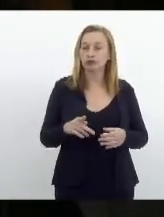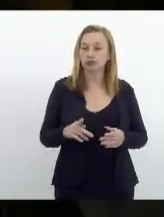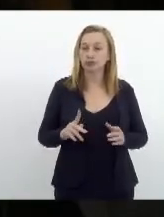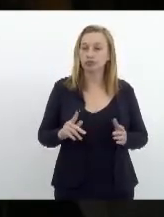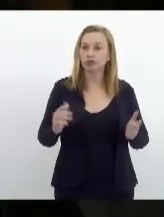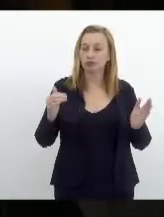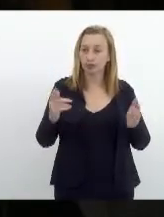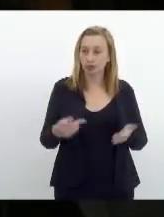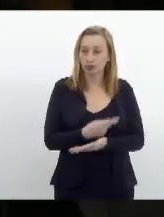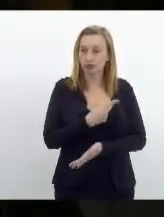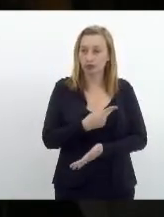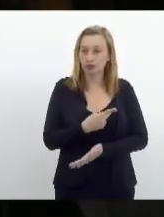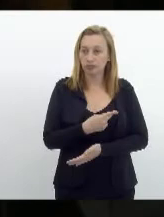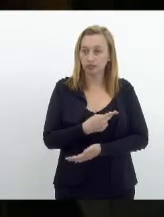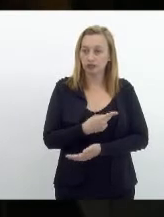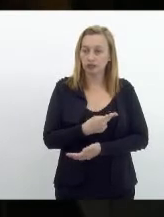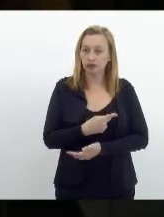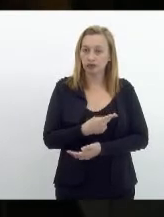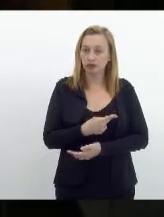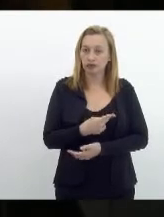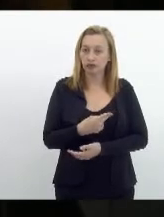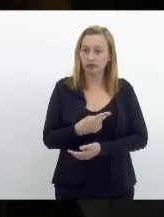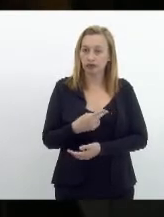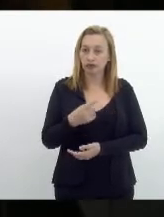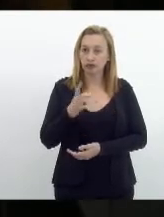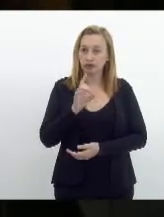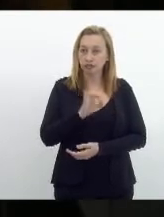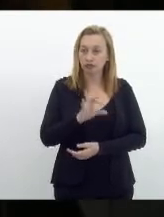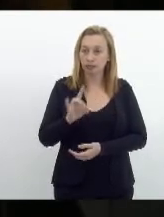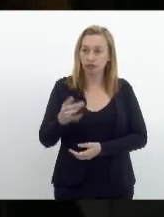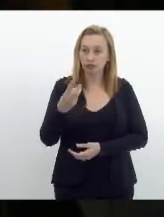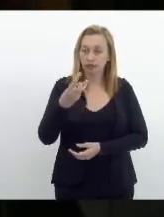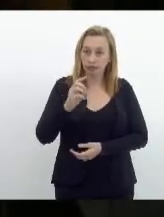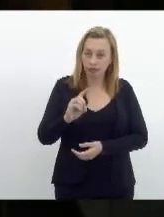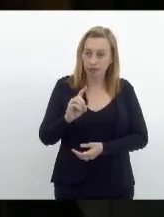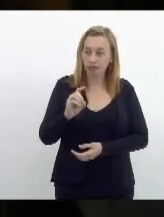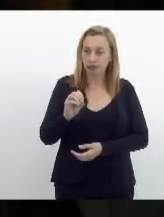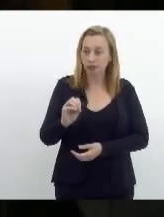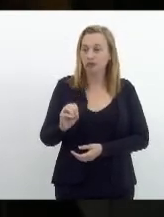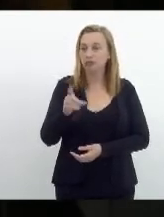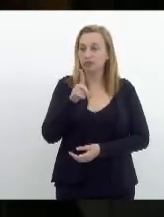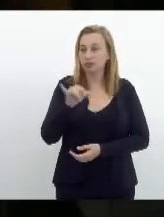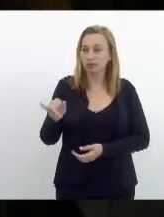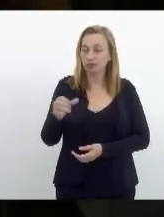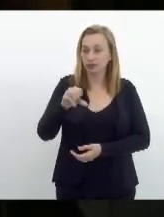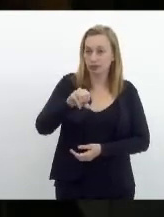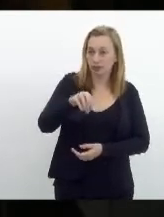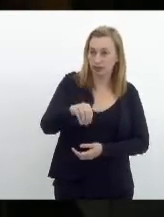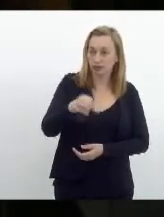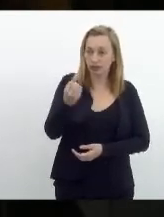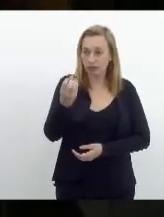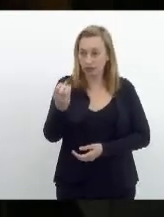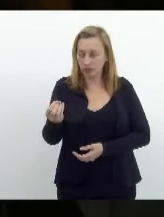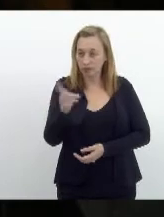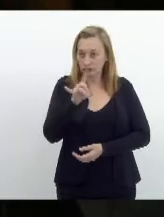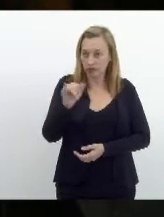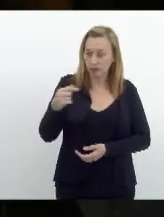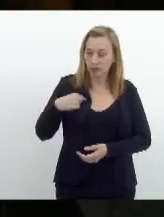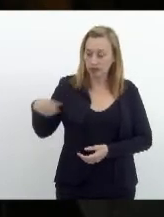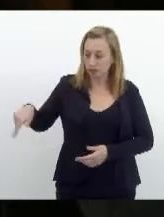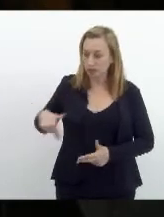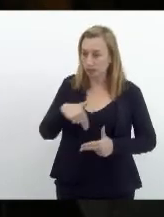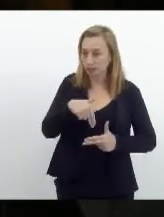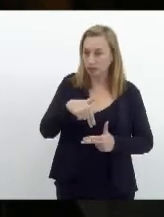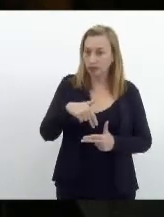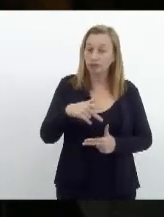vigor, eu, a cada 30, 60, 90 dias, eu virei aqui em plenário e